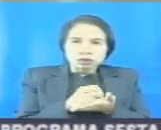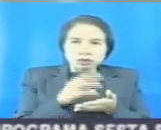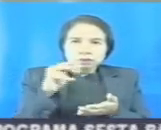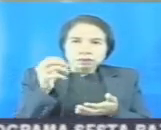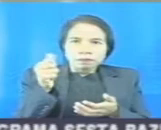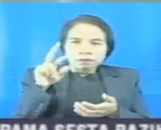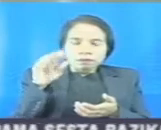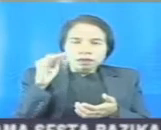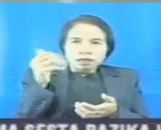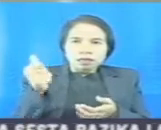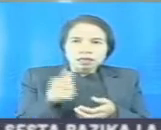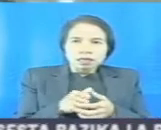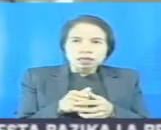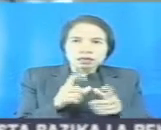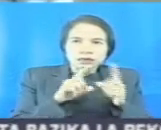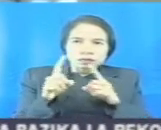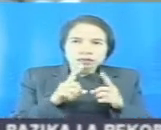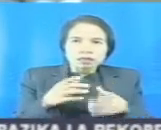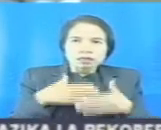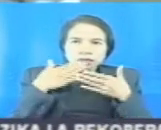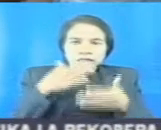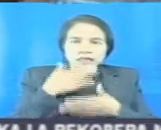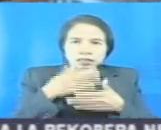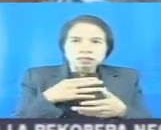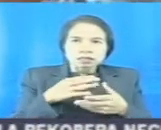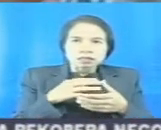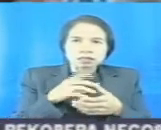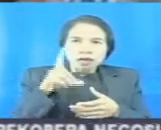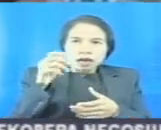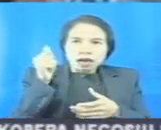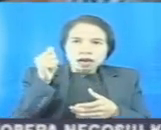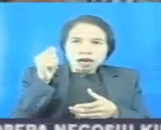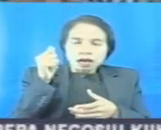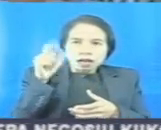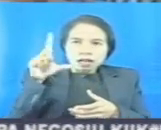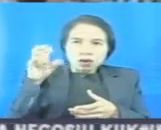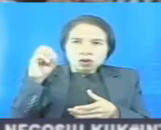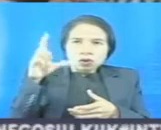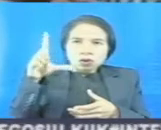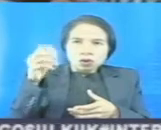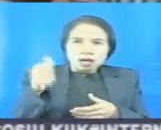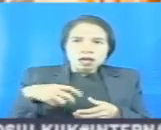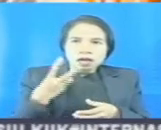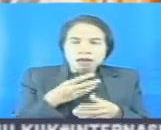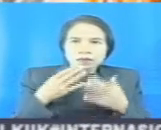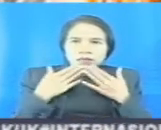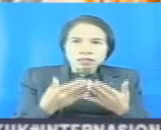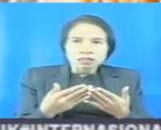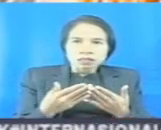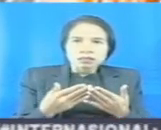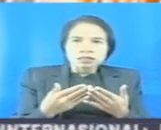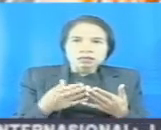a Fundação Lola, nebe foi espaço para o Grupo Feto Sira, onde promove Sira no produto. A minha agradeço a TVS para a